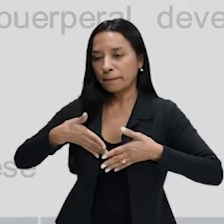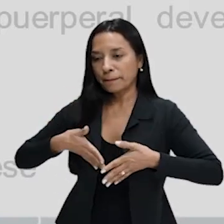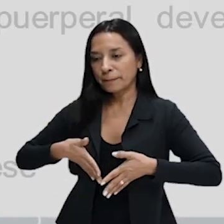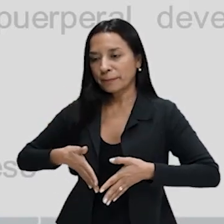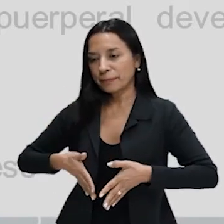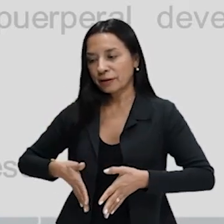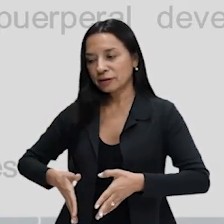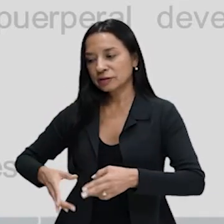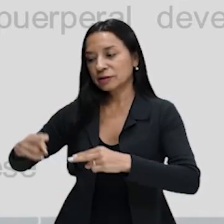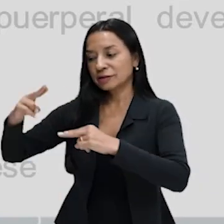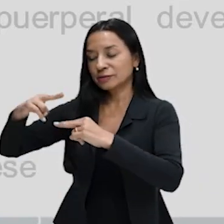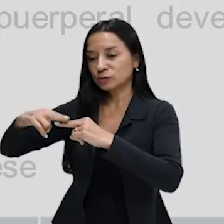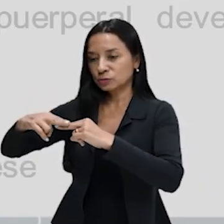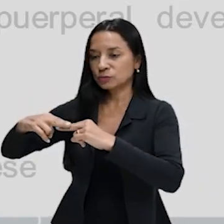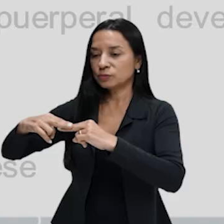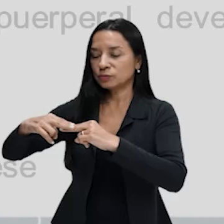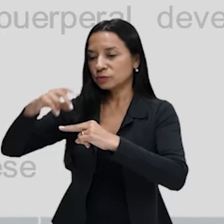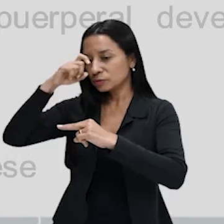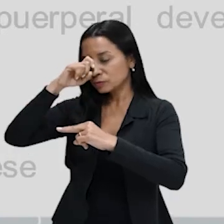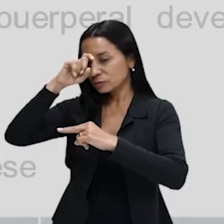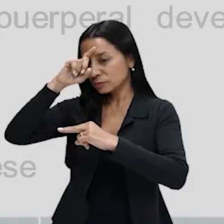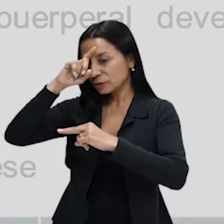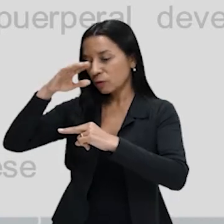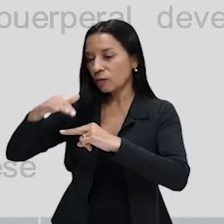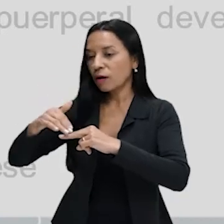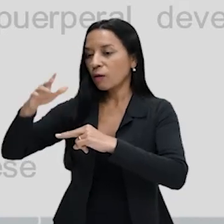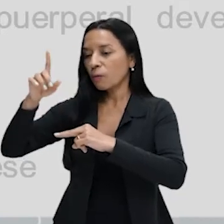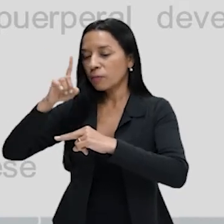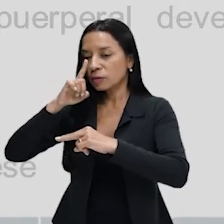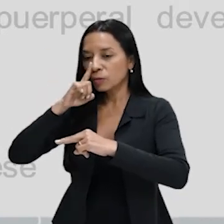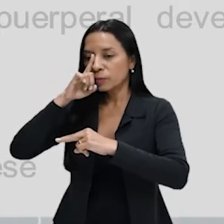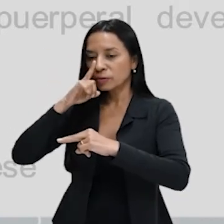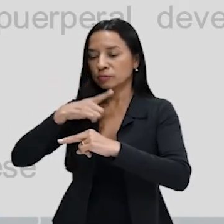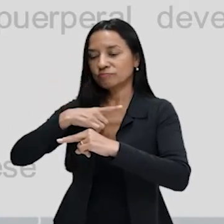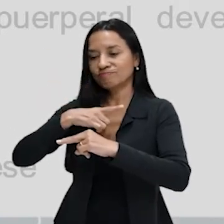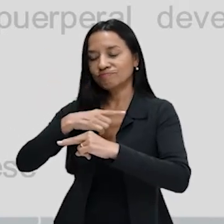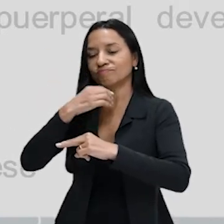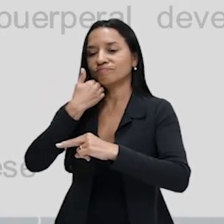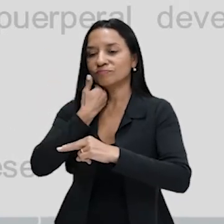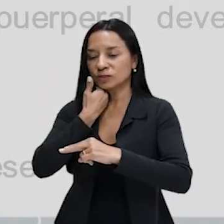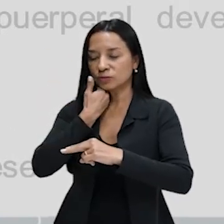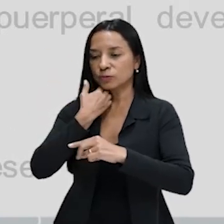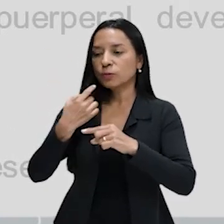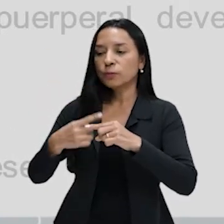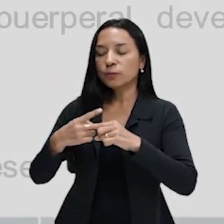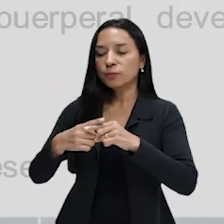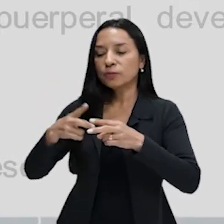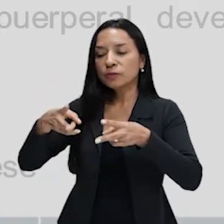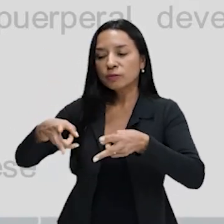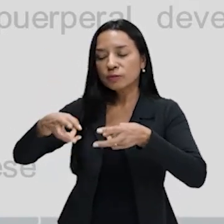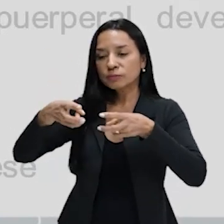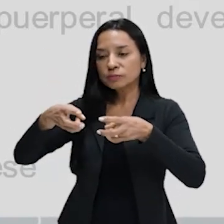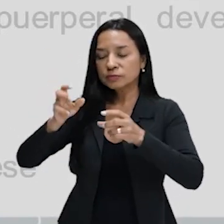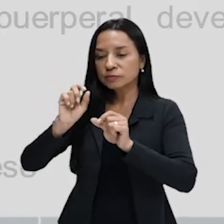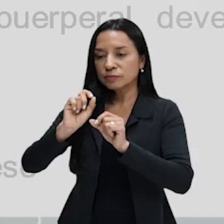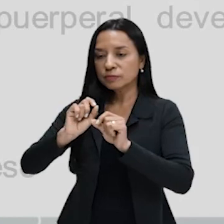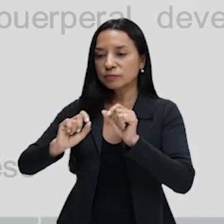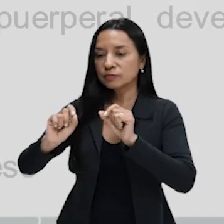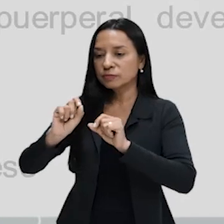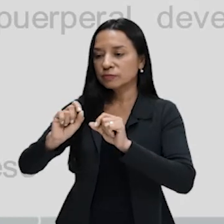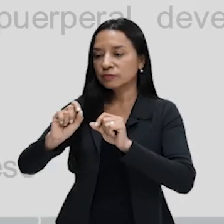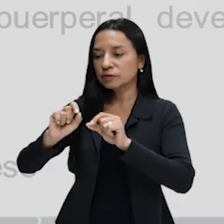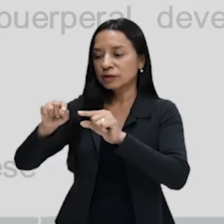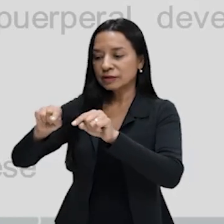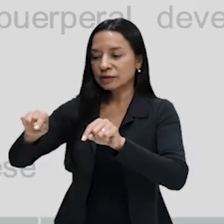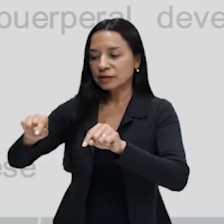de costas no hospital aumenta o risco de ter febre puerperal, porque ele observou que na ala